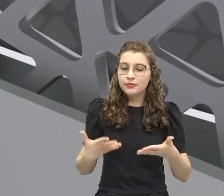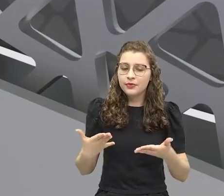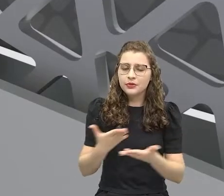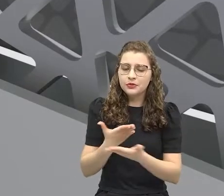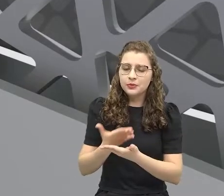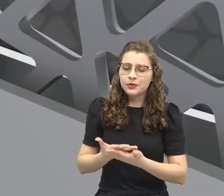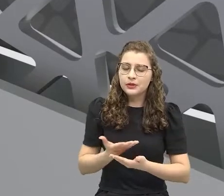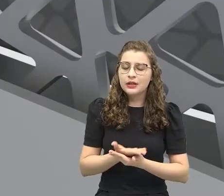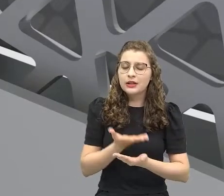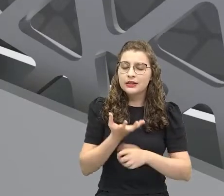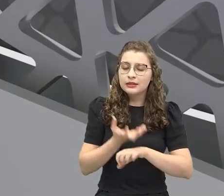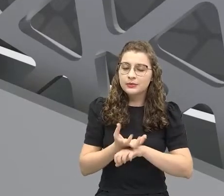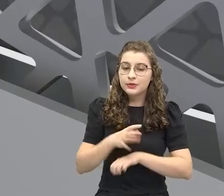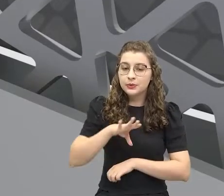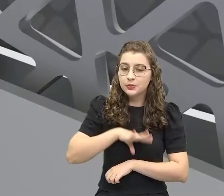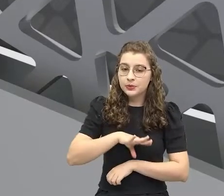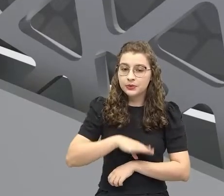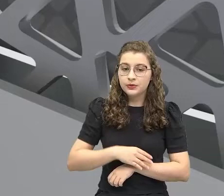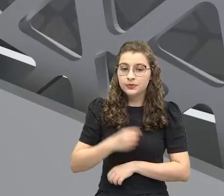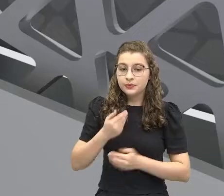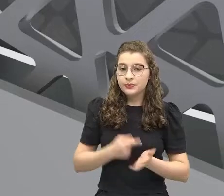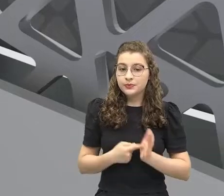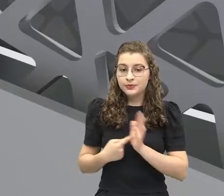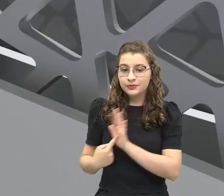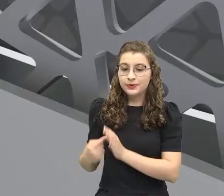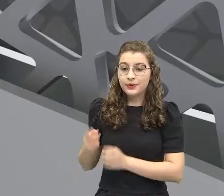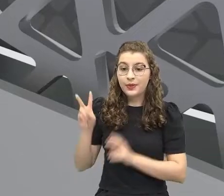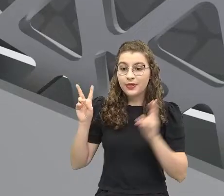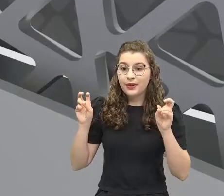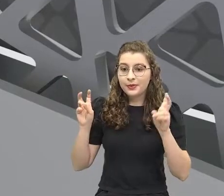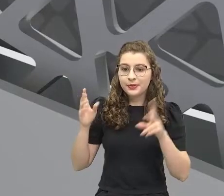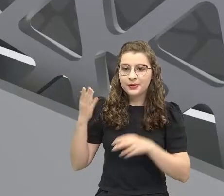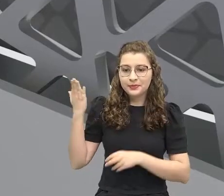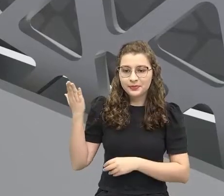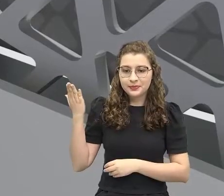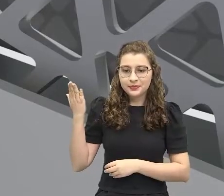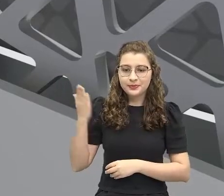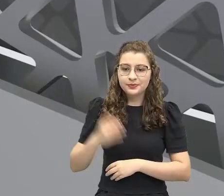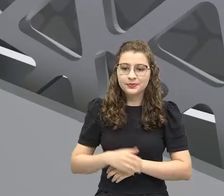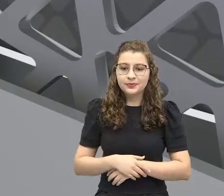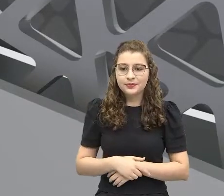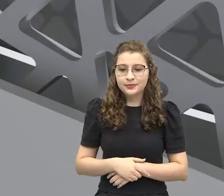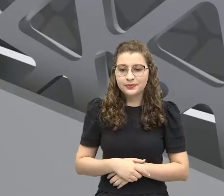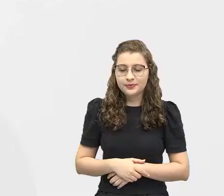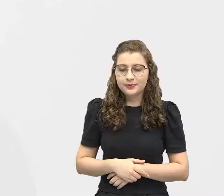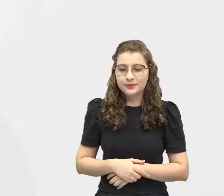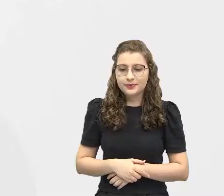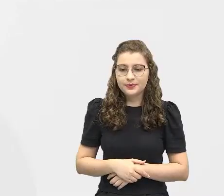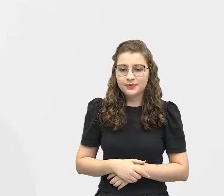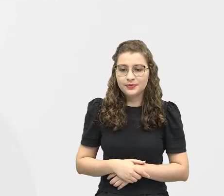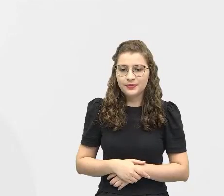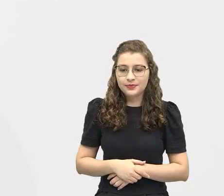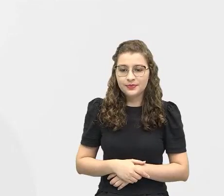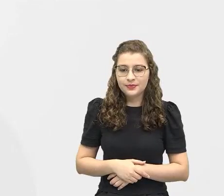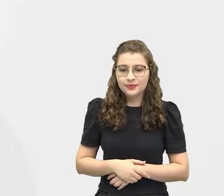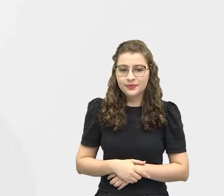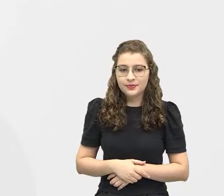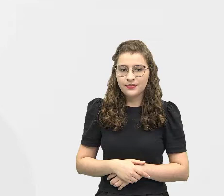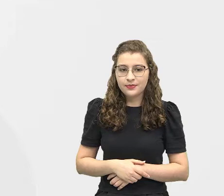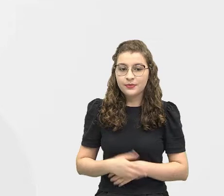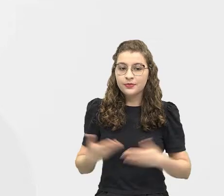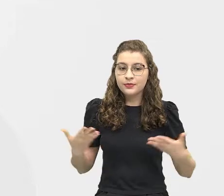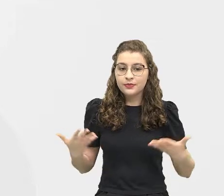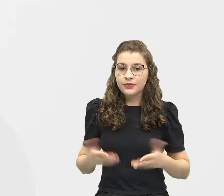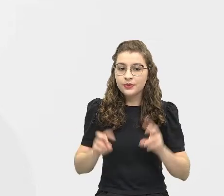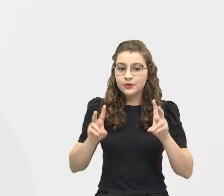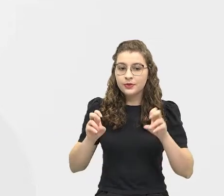uma aula que eu vou mostrar para vocês o objeto de conhecimento desta aula. Então, vamos apresentar. Vamos falar,